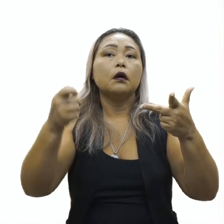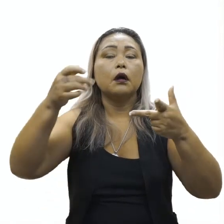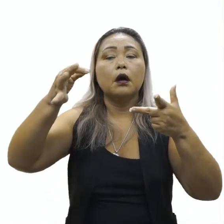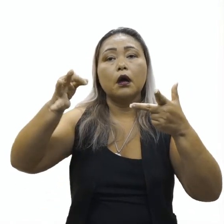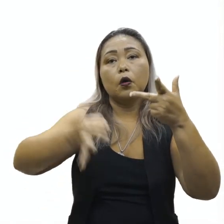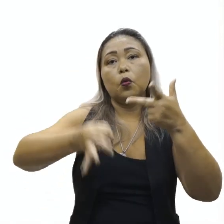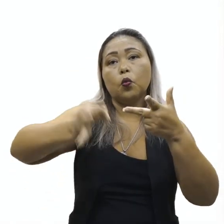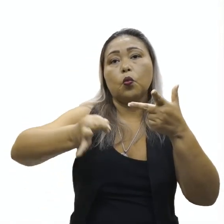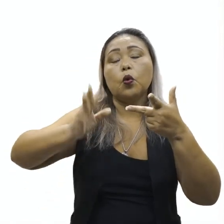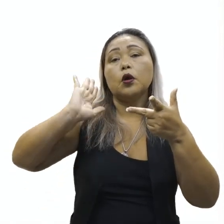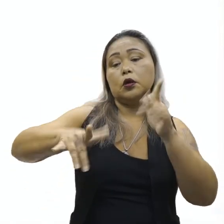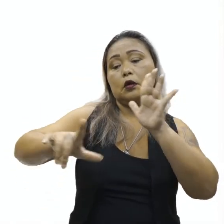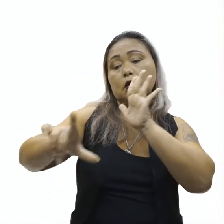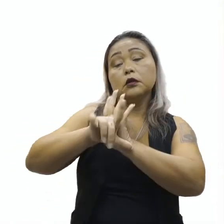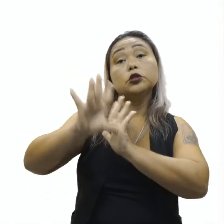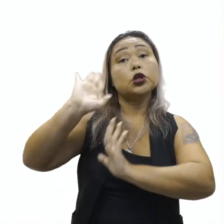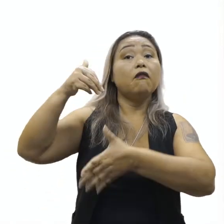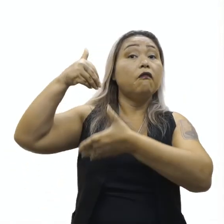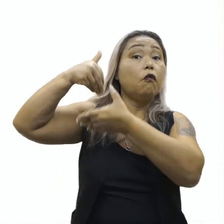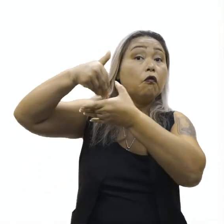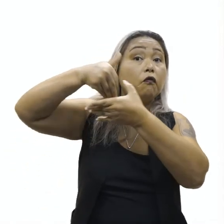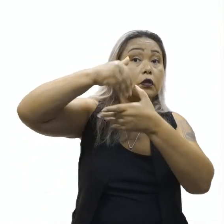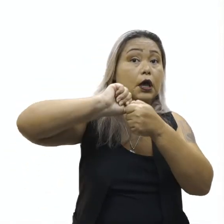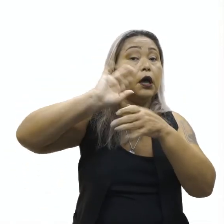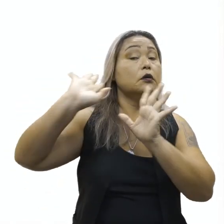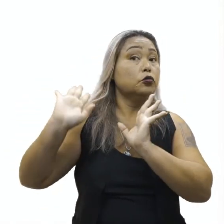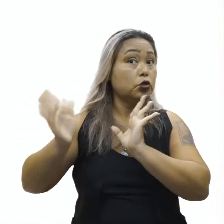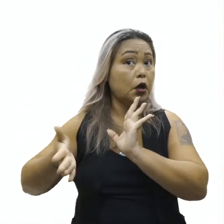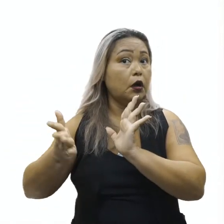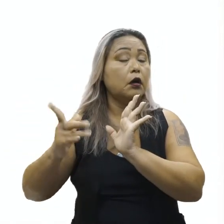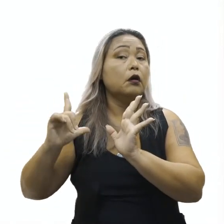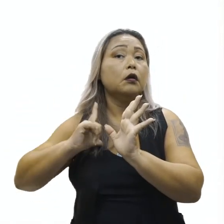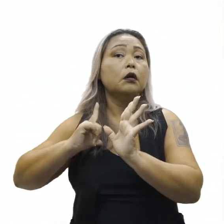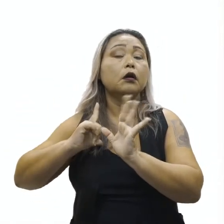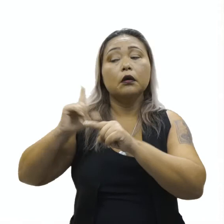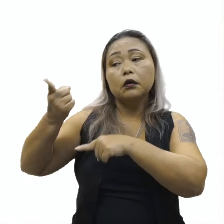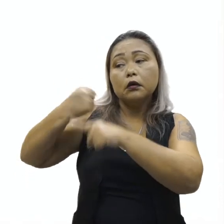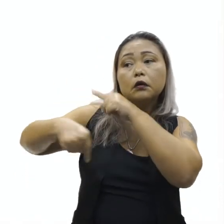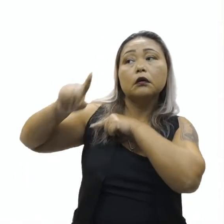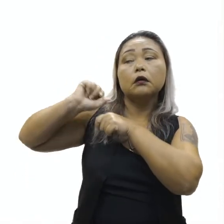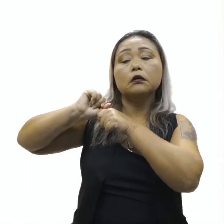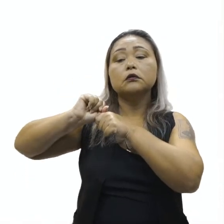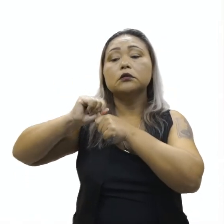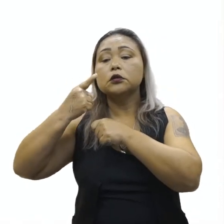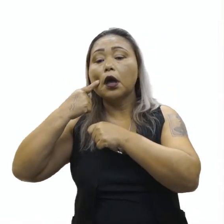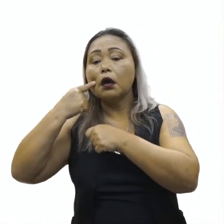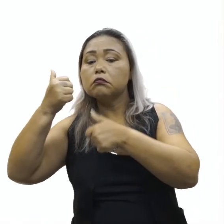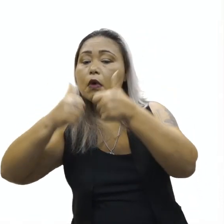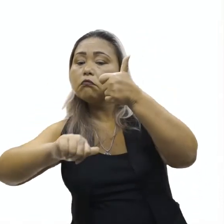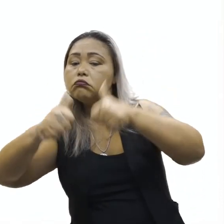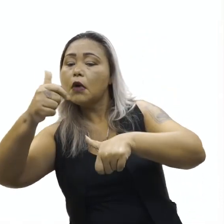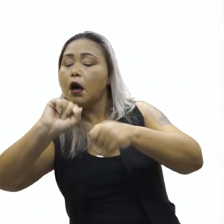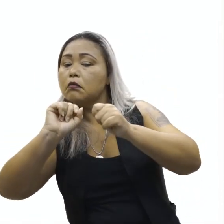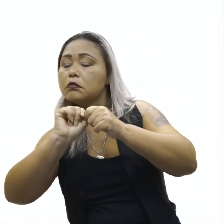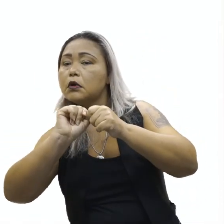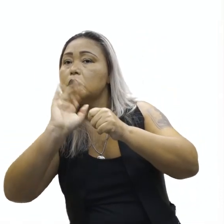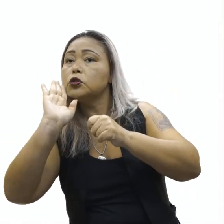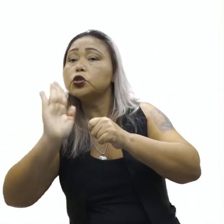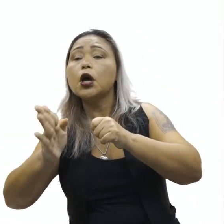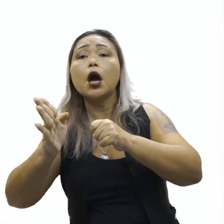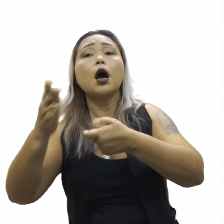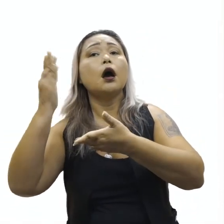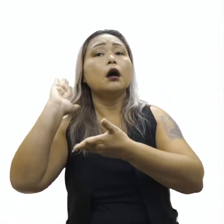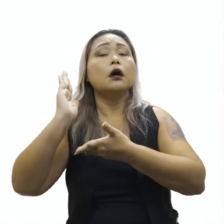já foram votadas, né? Então, eles têm a prerrogativa de julgar algo que já